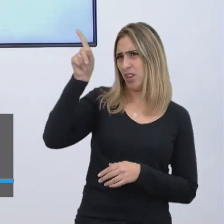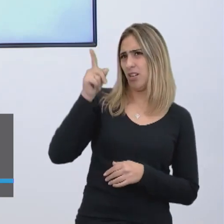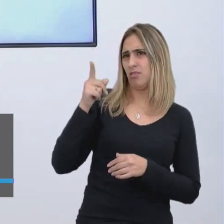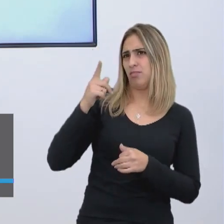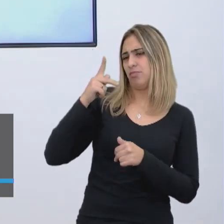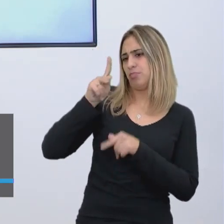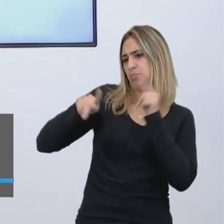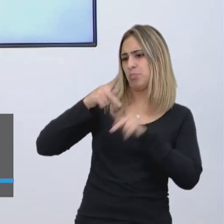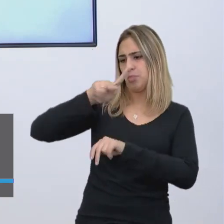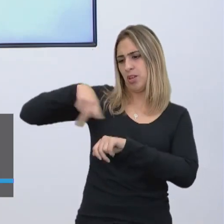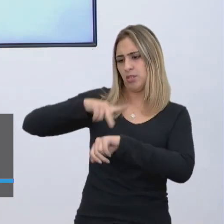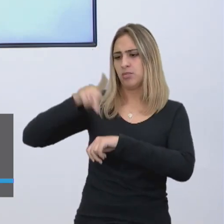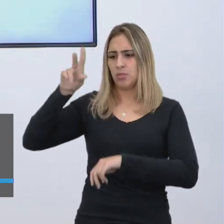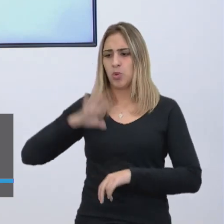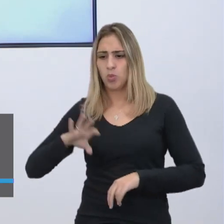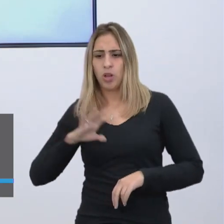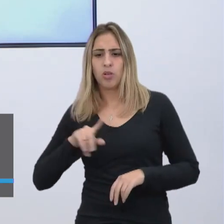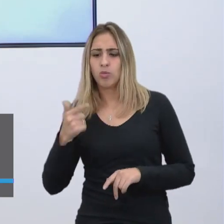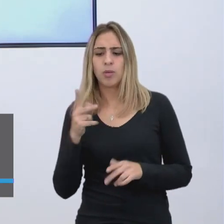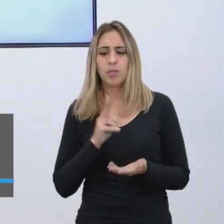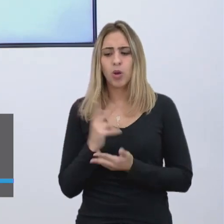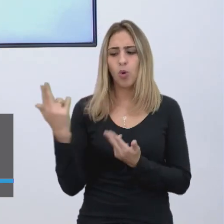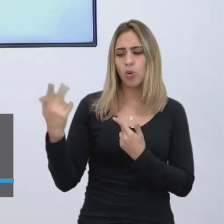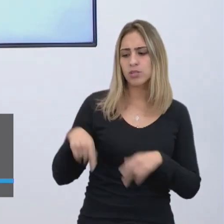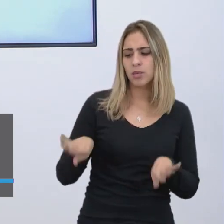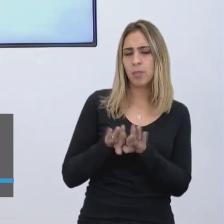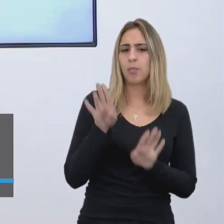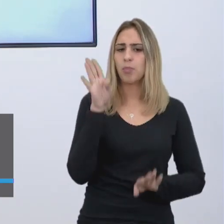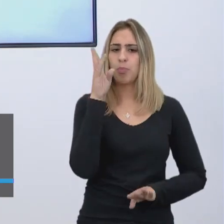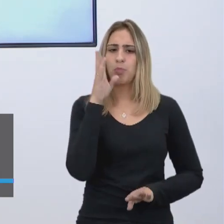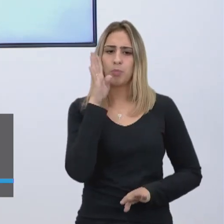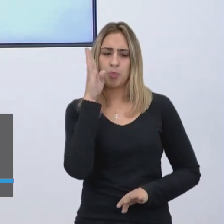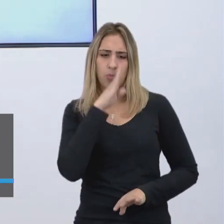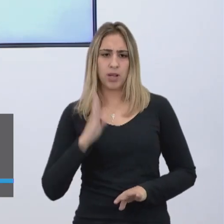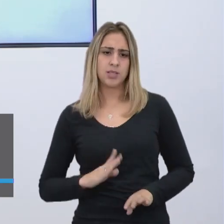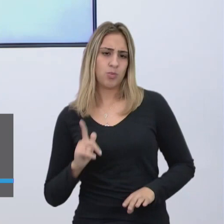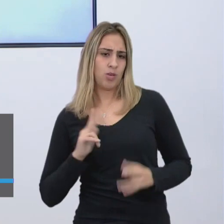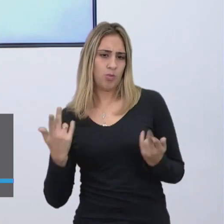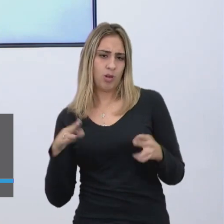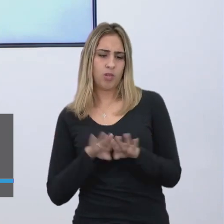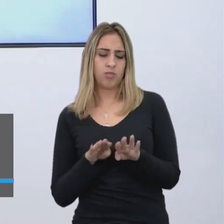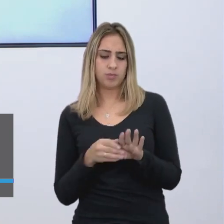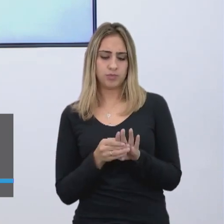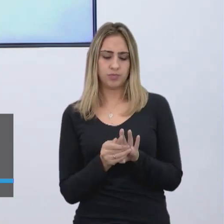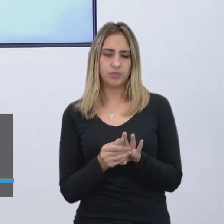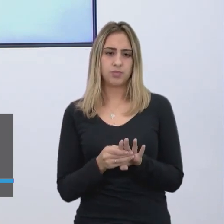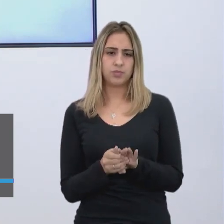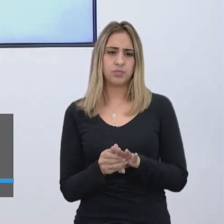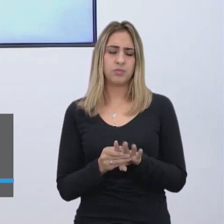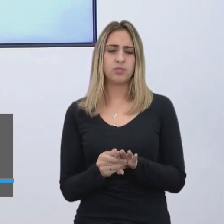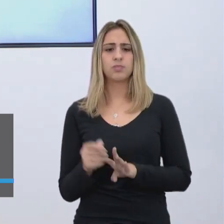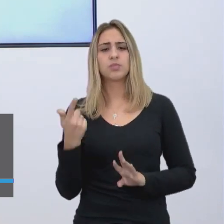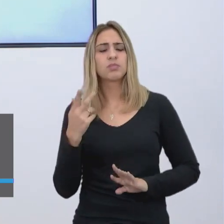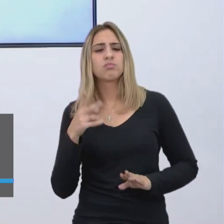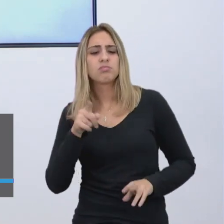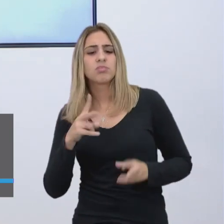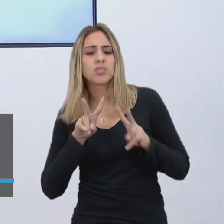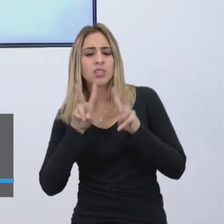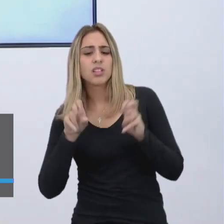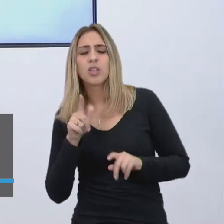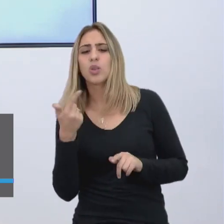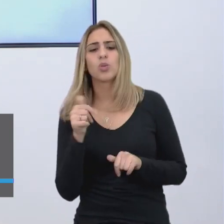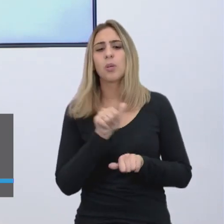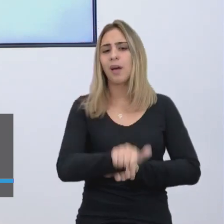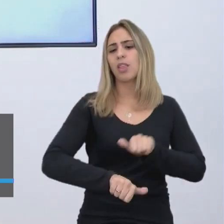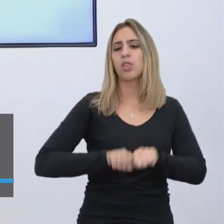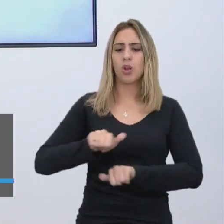mandioca da mesma maneira que você tem aqui no Brasil e em Portugal. Eles assimilaram. Então, não existe essa questão de não haver uma